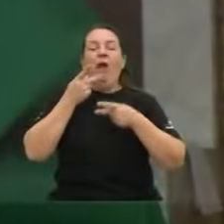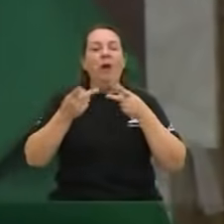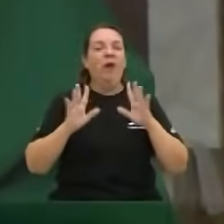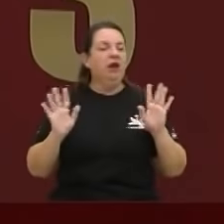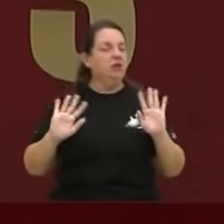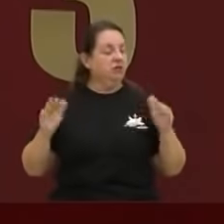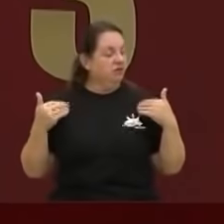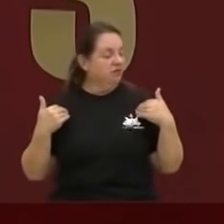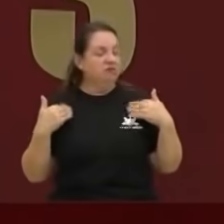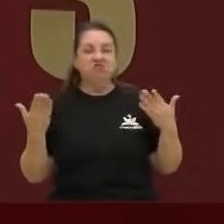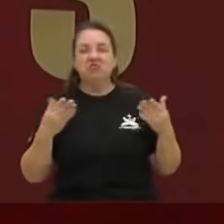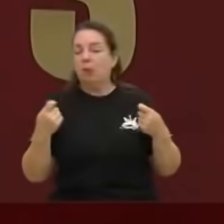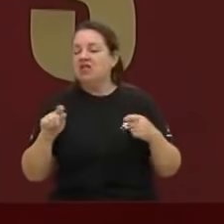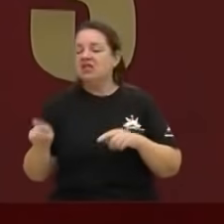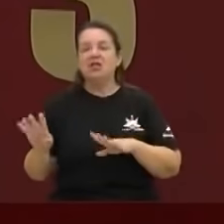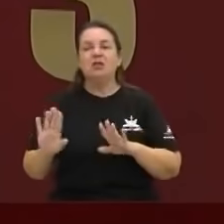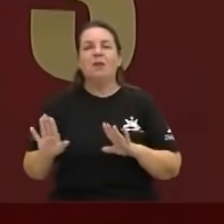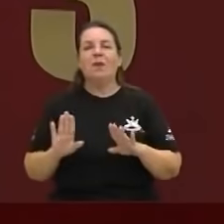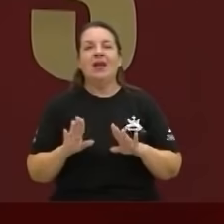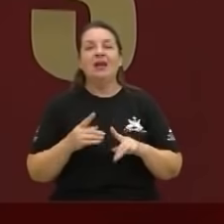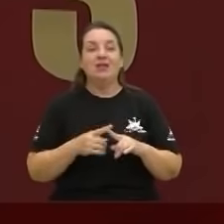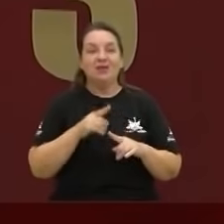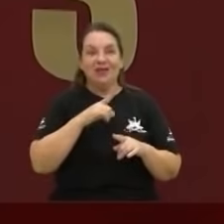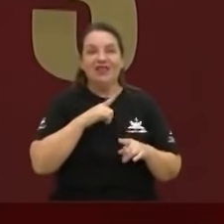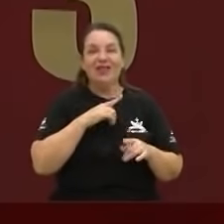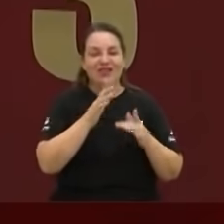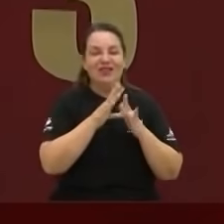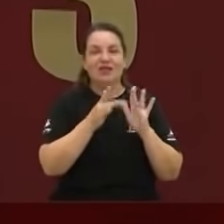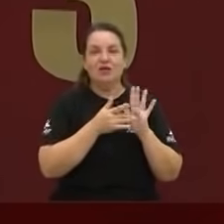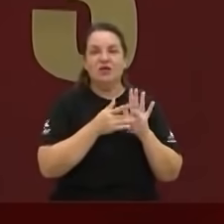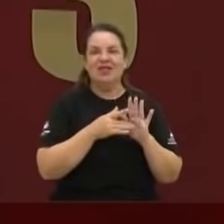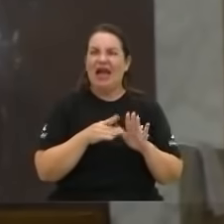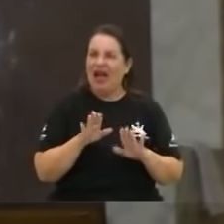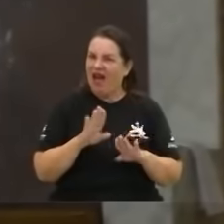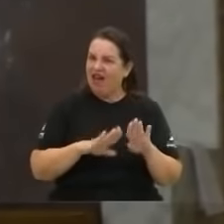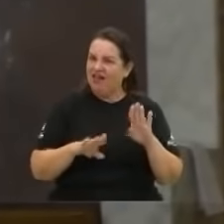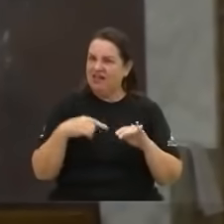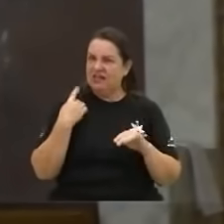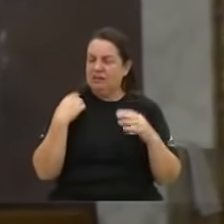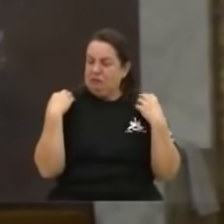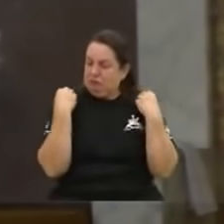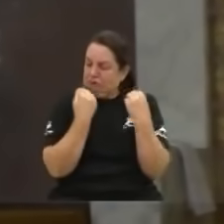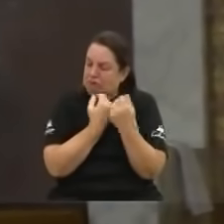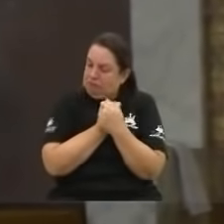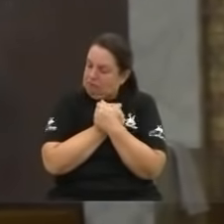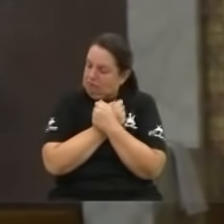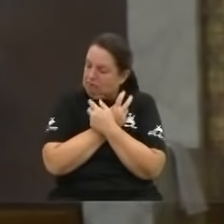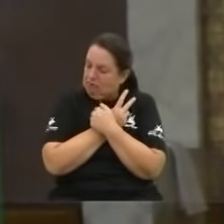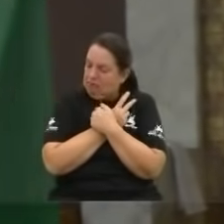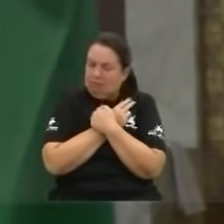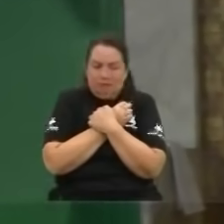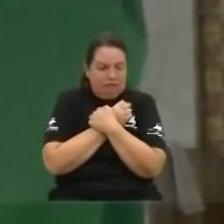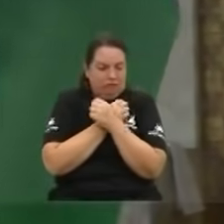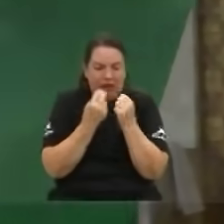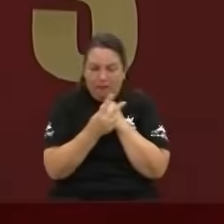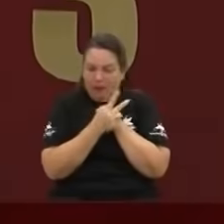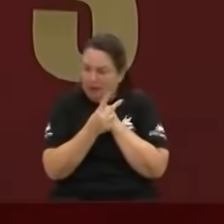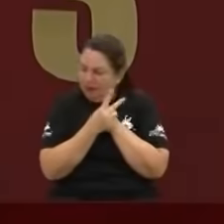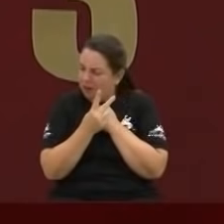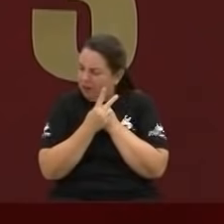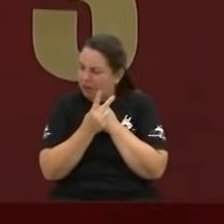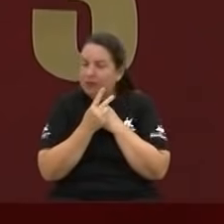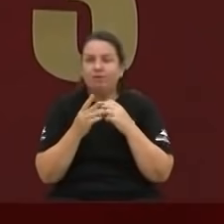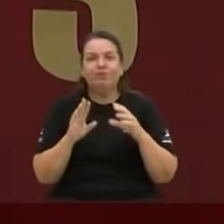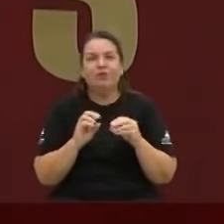nada me prende mais. Às vezes mesmo nós estamos com farrapos. Às vezes nós estamos